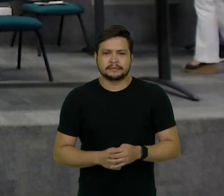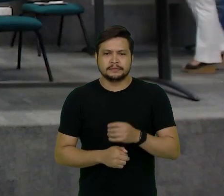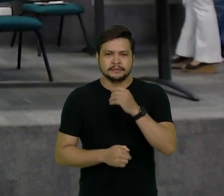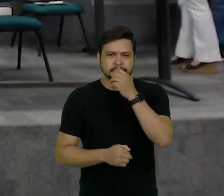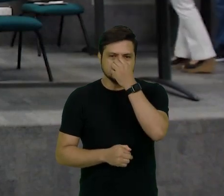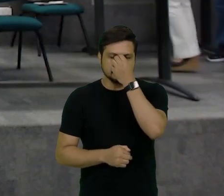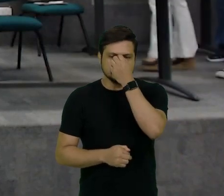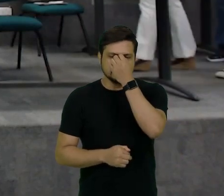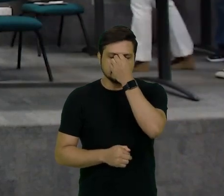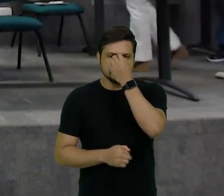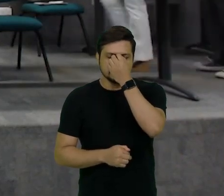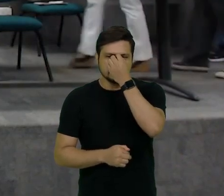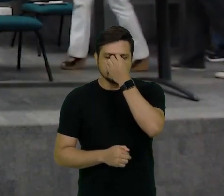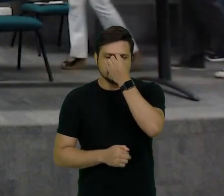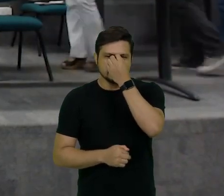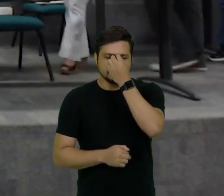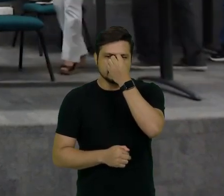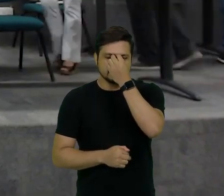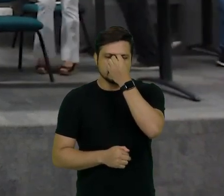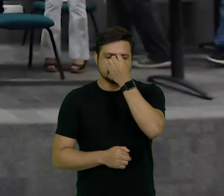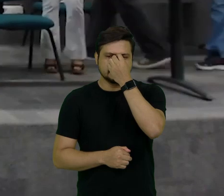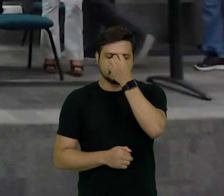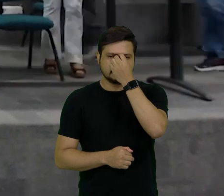Essas coisas também, você vai me atrasar.